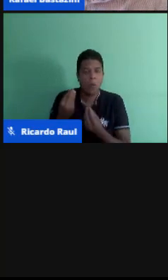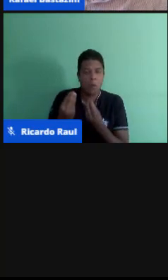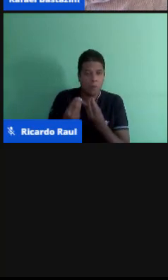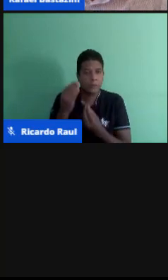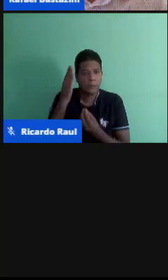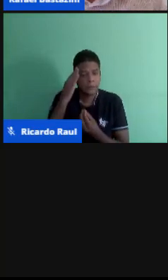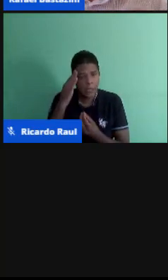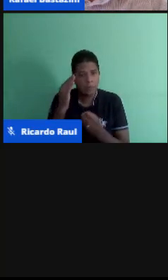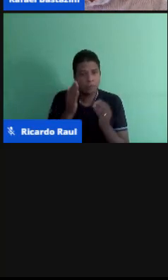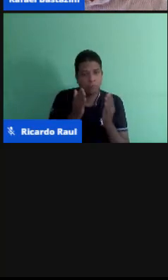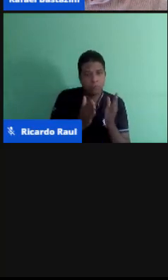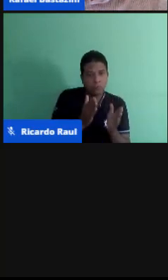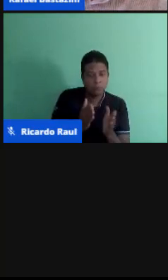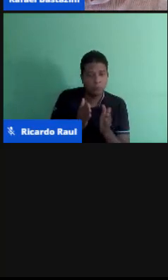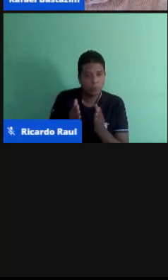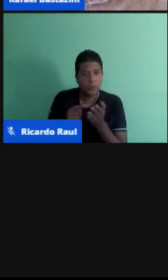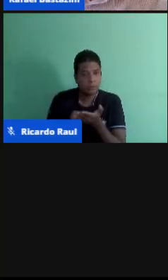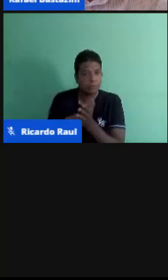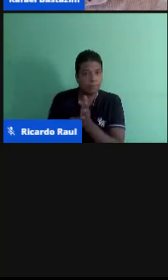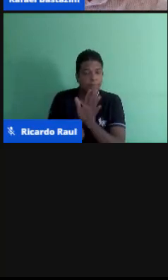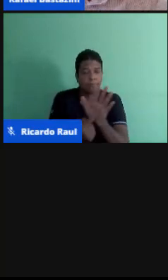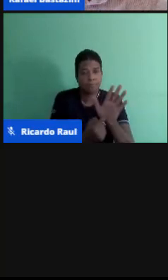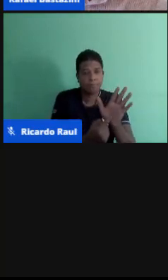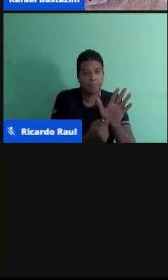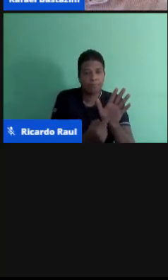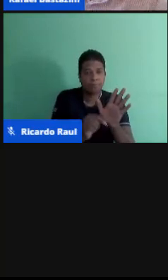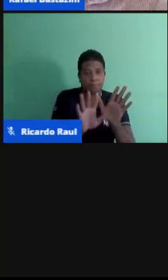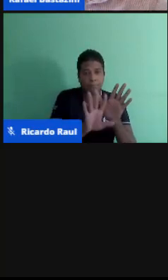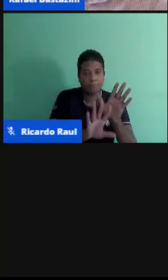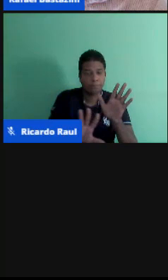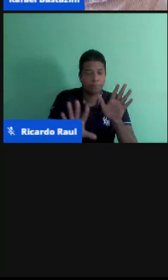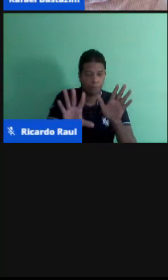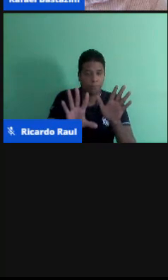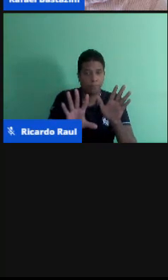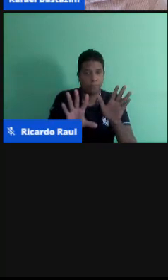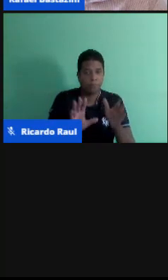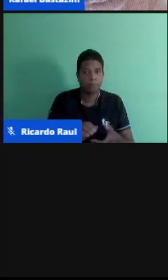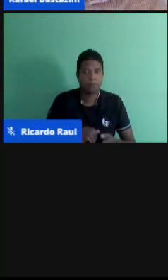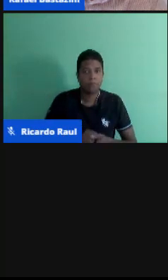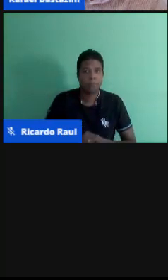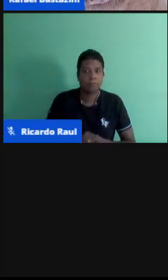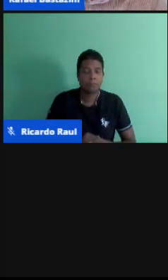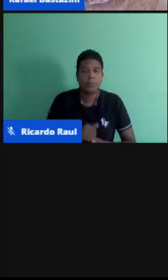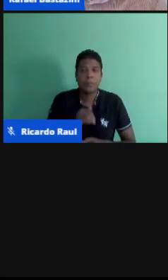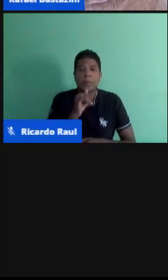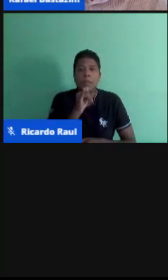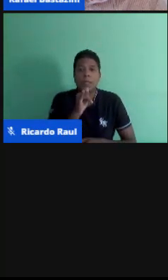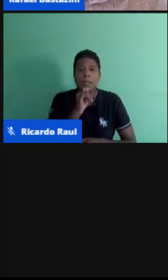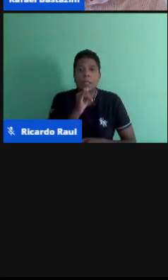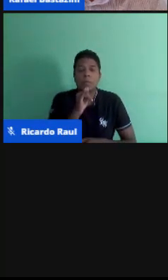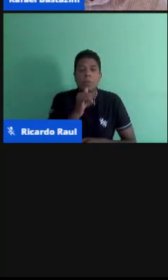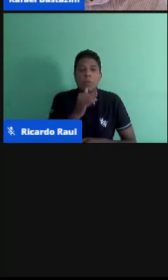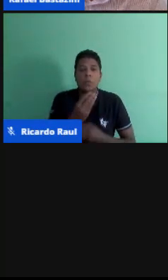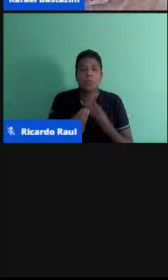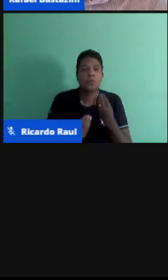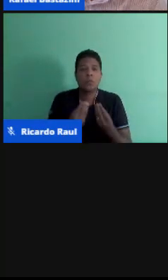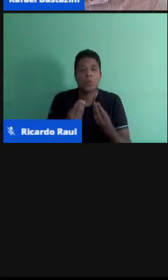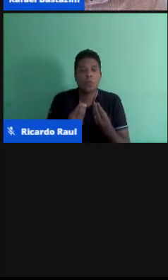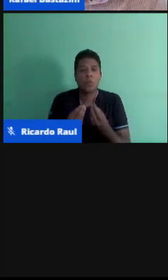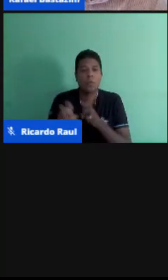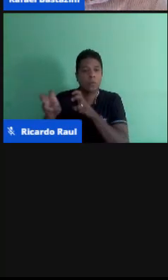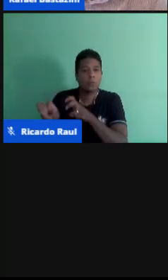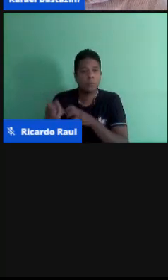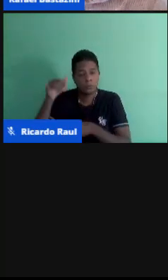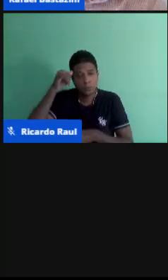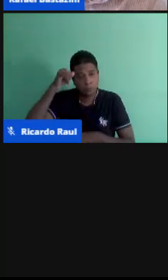quais são as características e a gente apresenta uma imagem que exemplifique essa